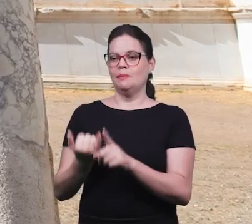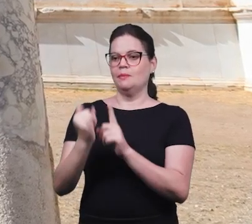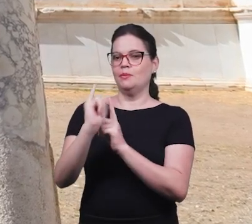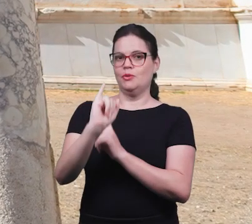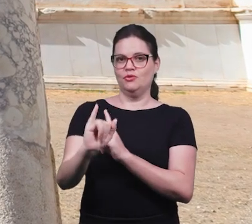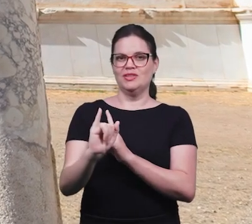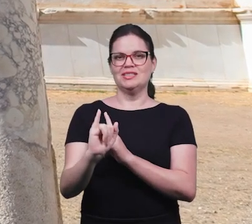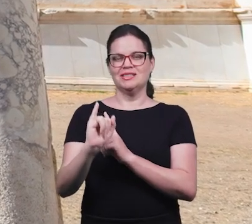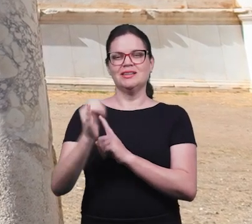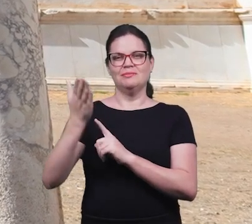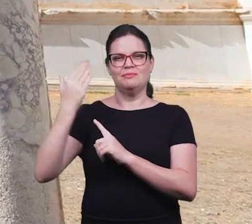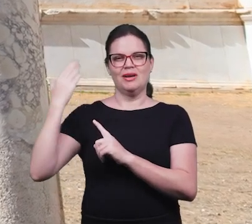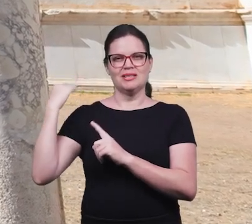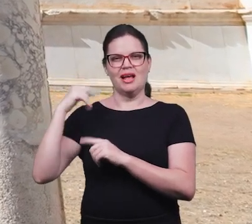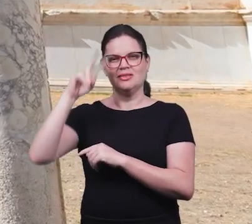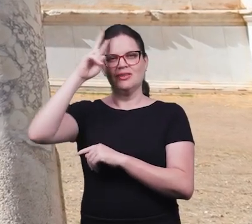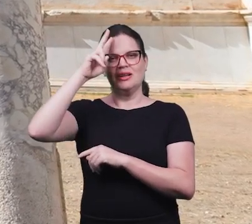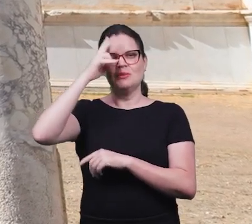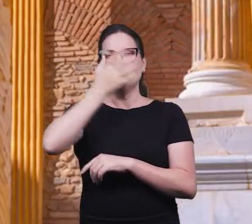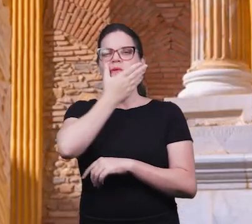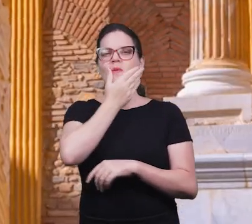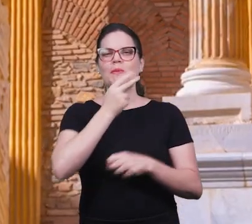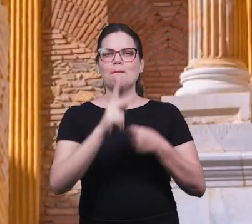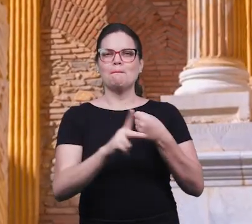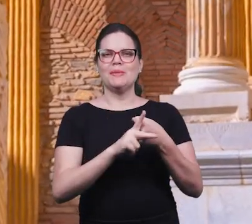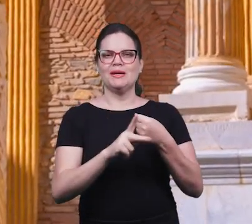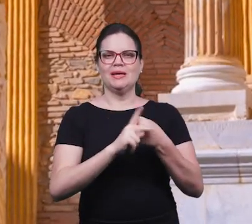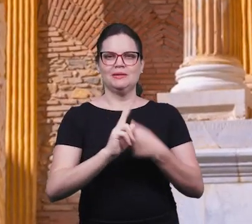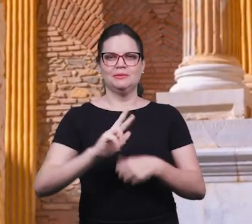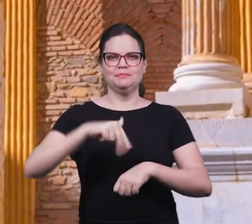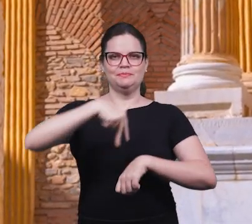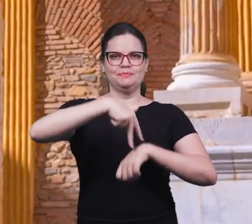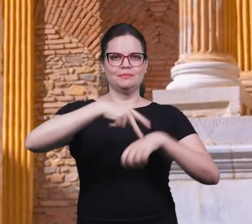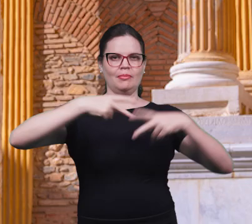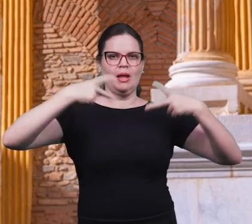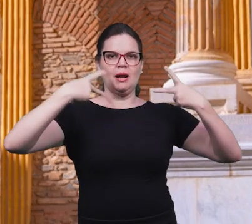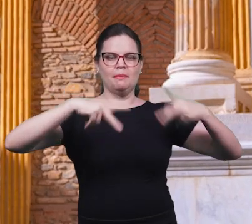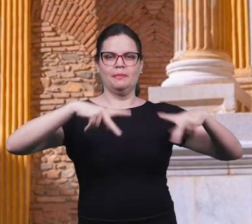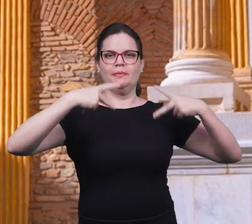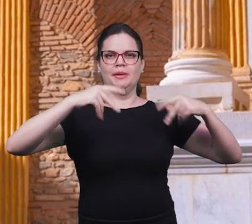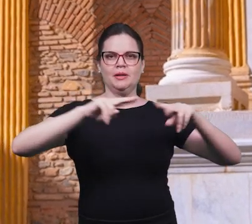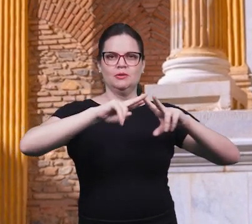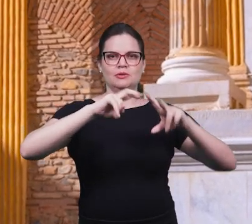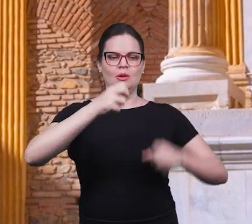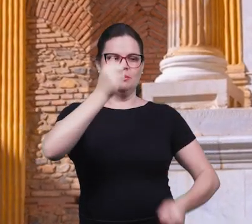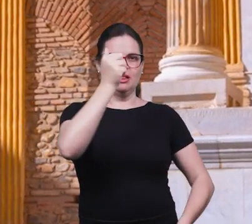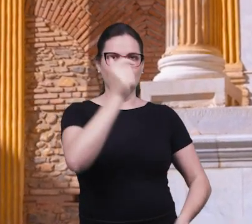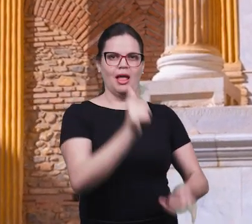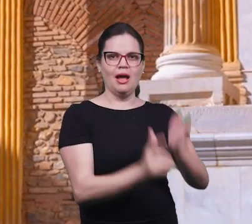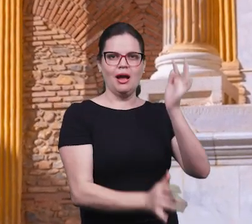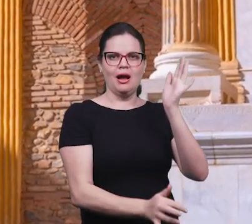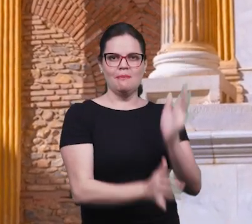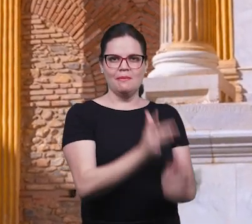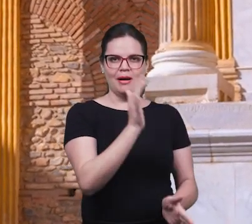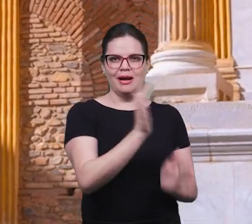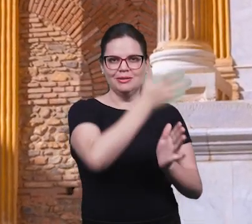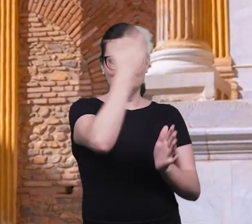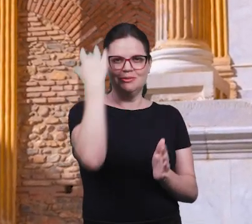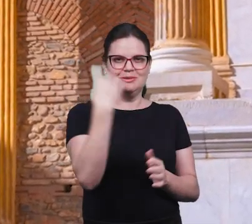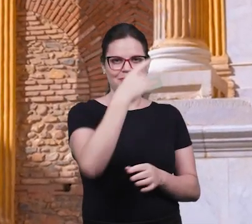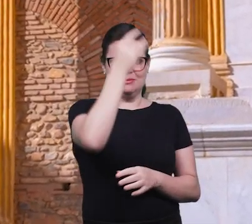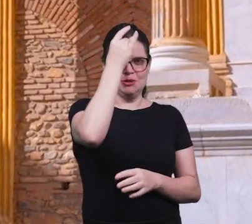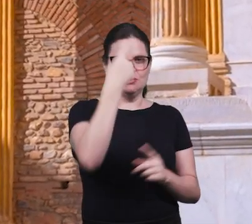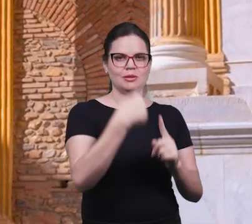de Pedro no Pentecostes, que foi posterior à profecia do